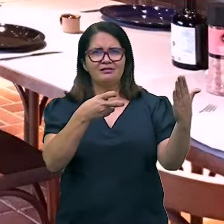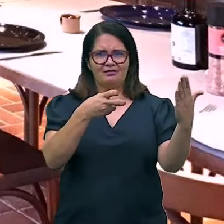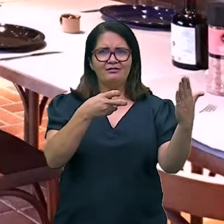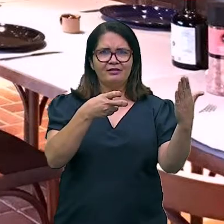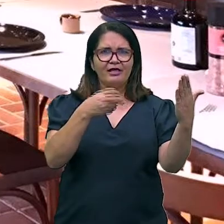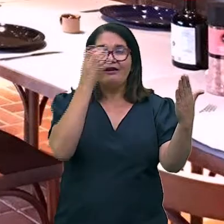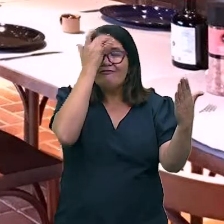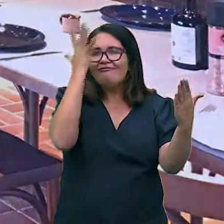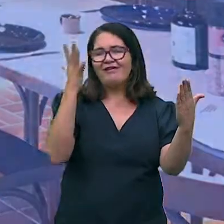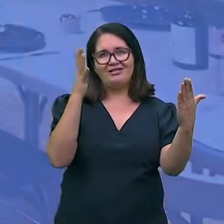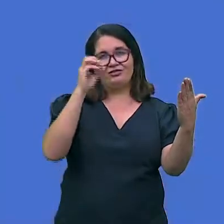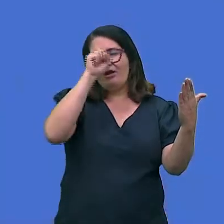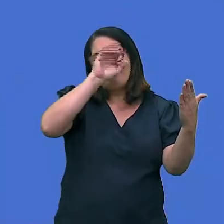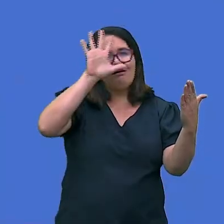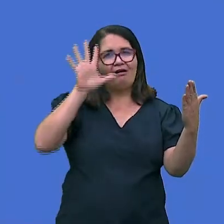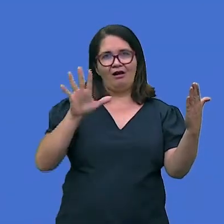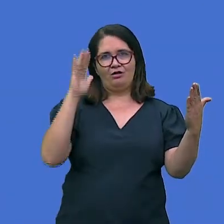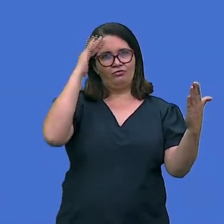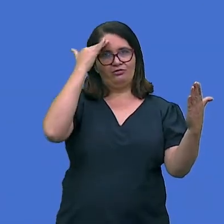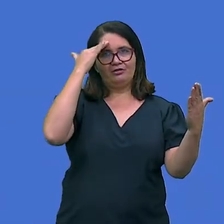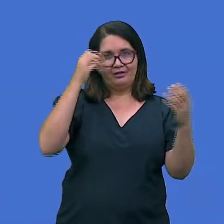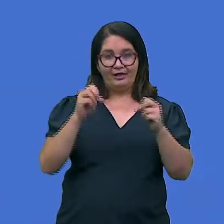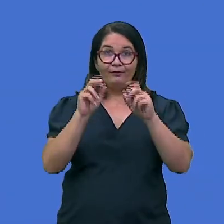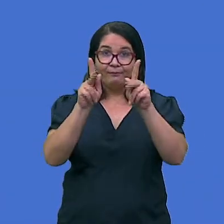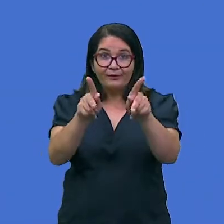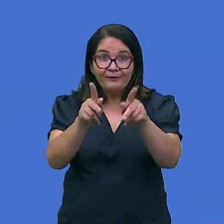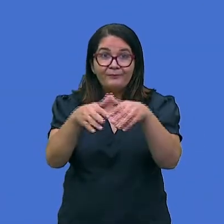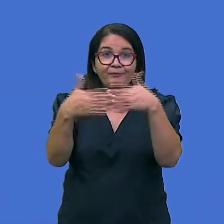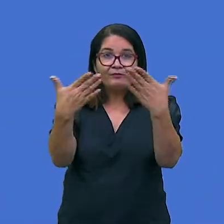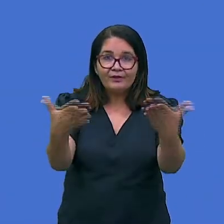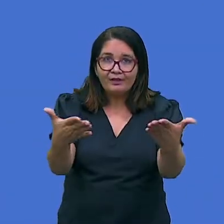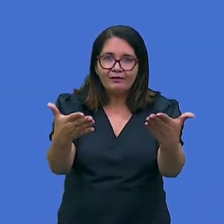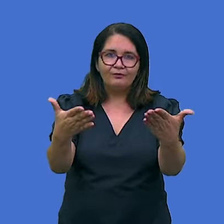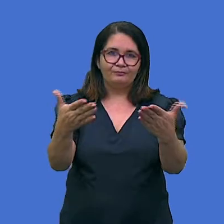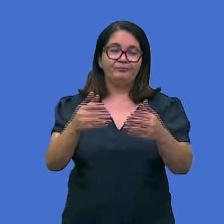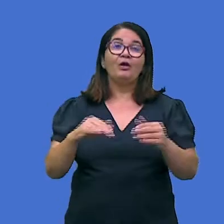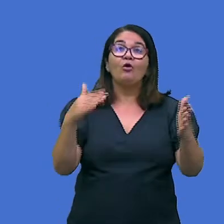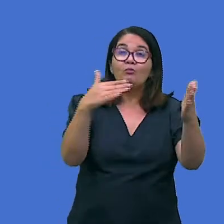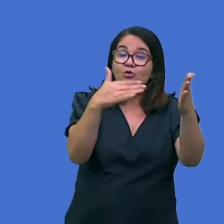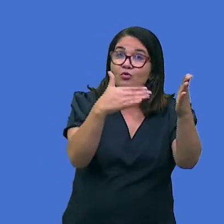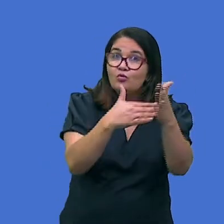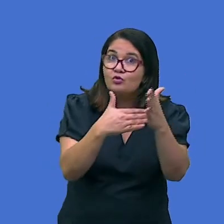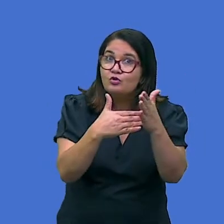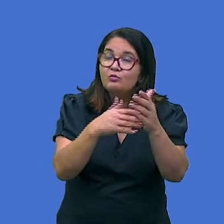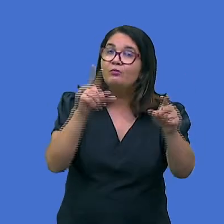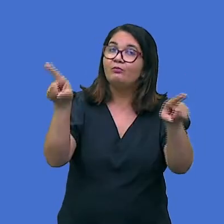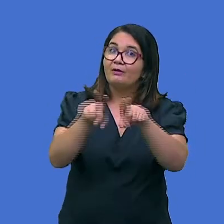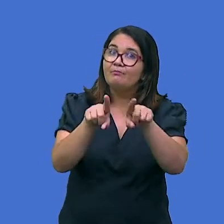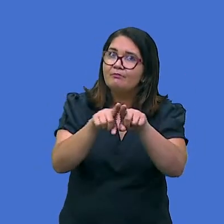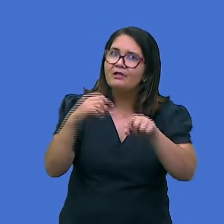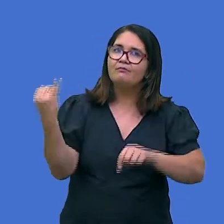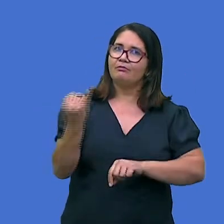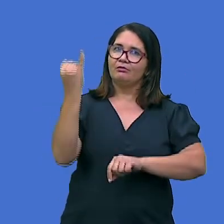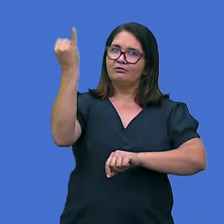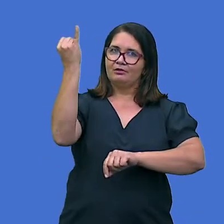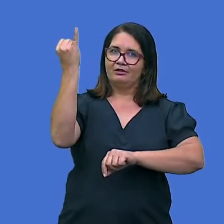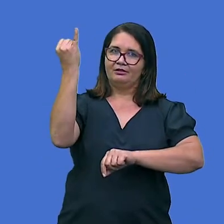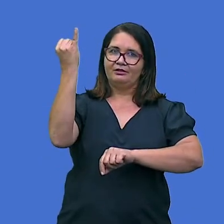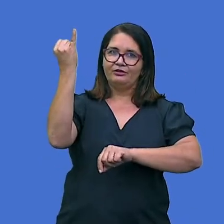de coesão, tá certo? E por último, mas não menos importante, veremos